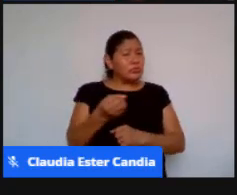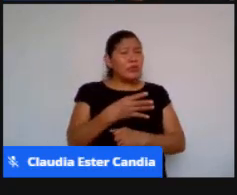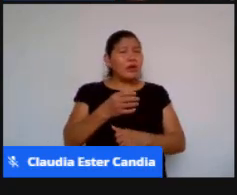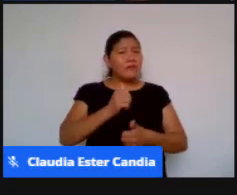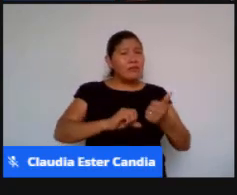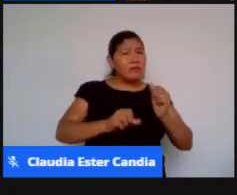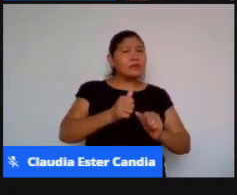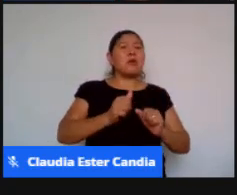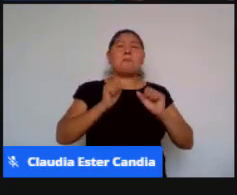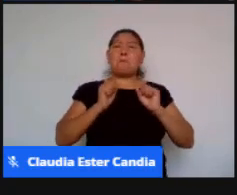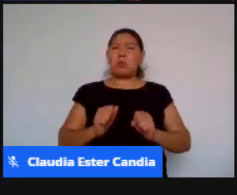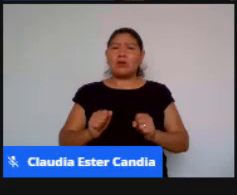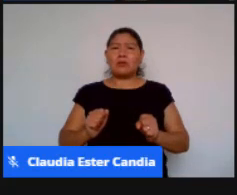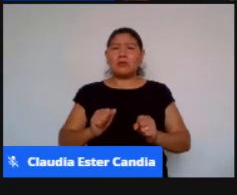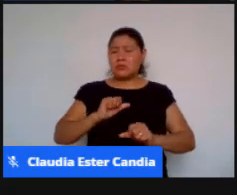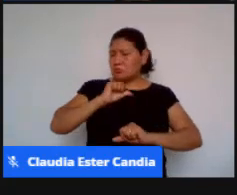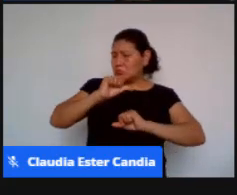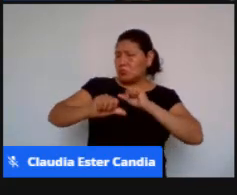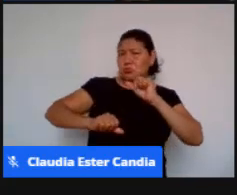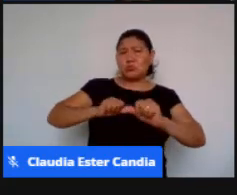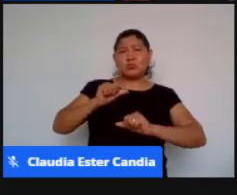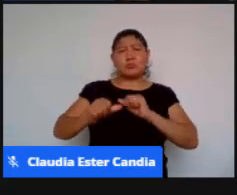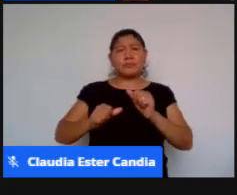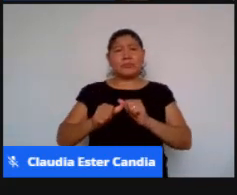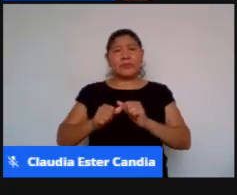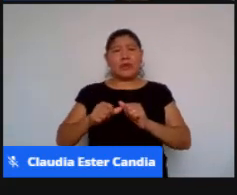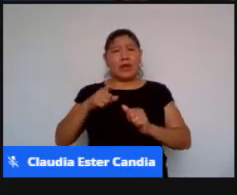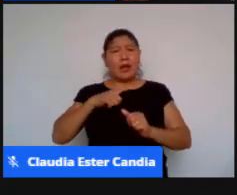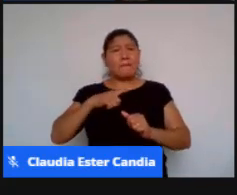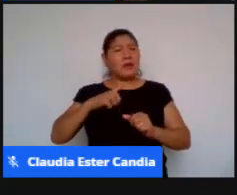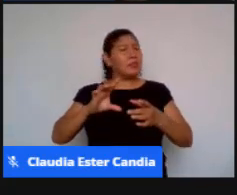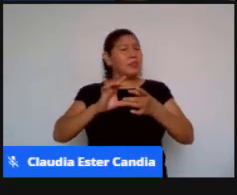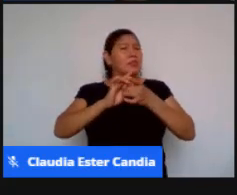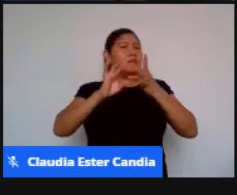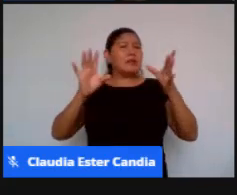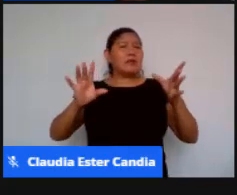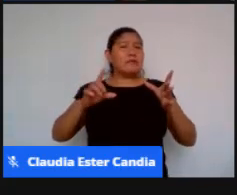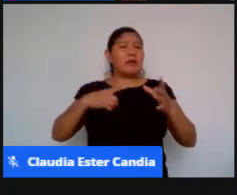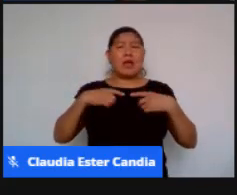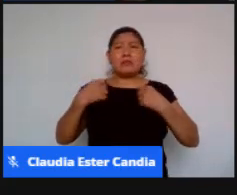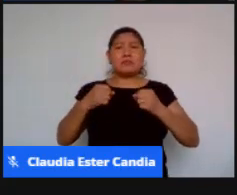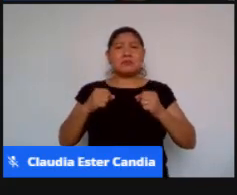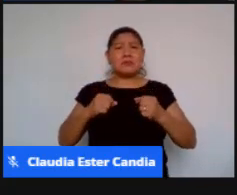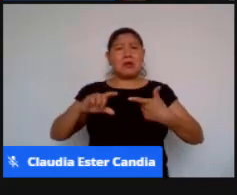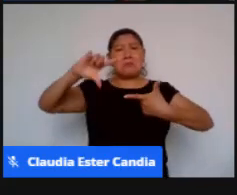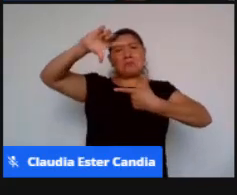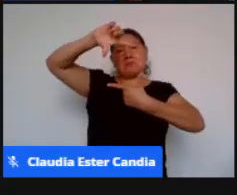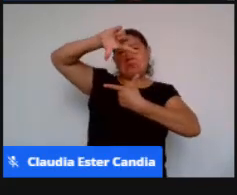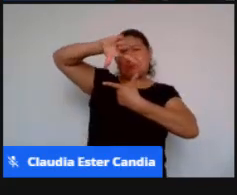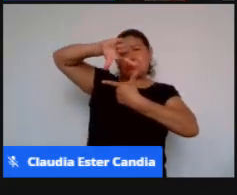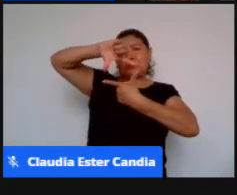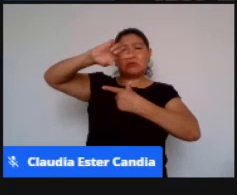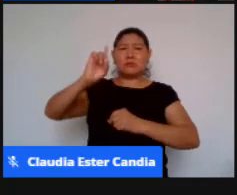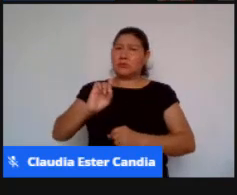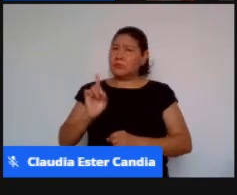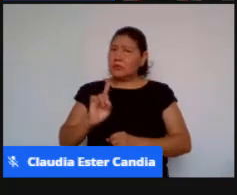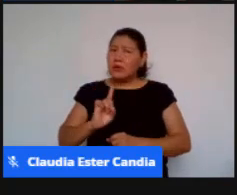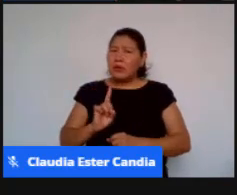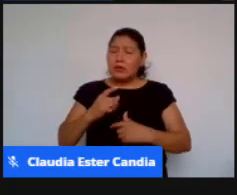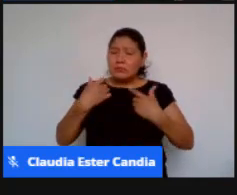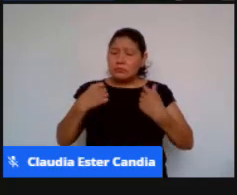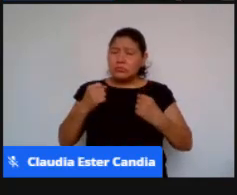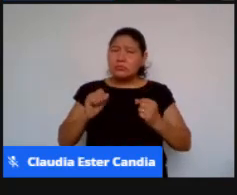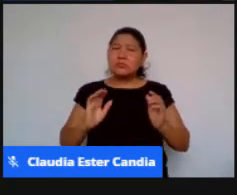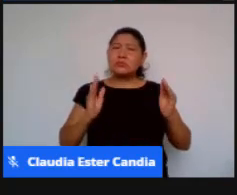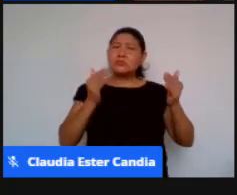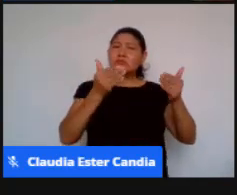fazer. Vamos nos libertar daquele negócio assim, é só isso, só pode isso? Não. Tem isso, mas